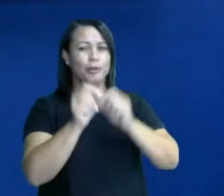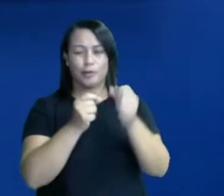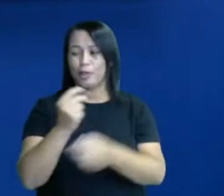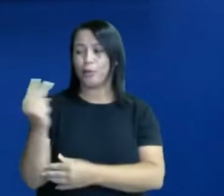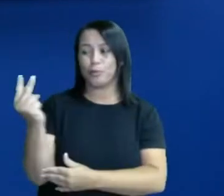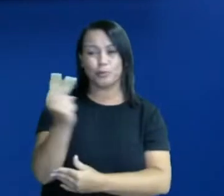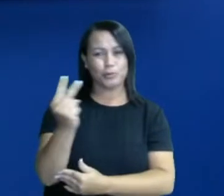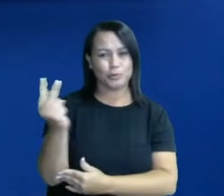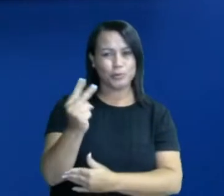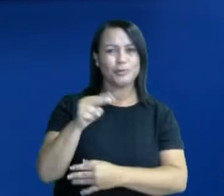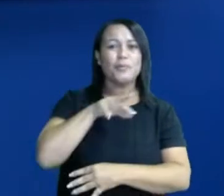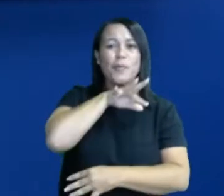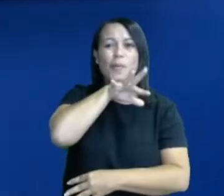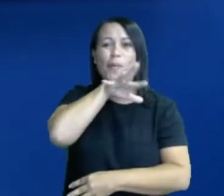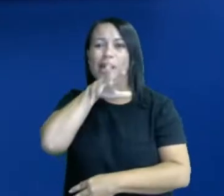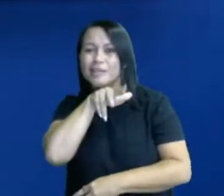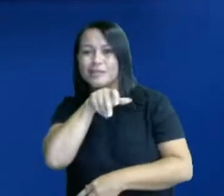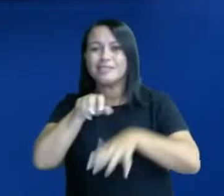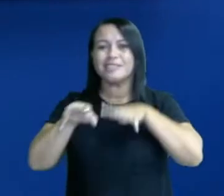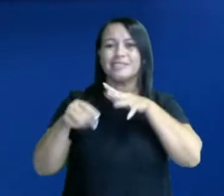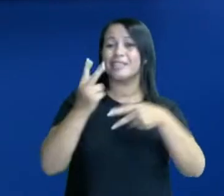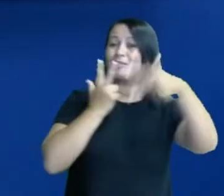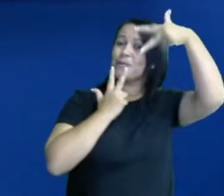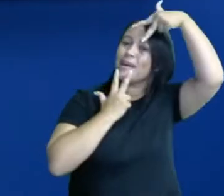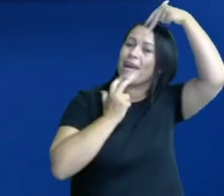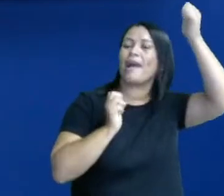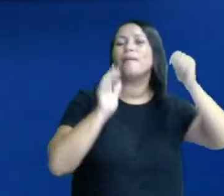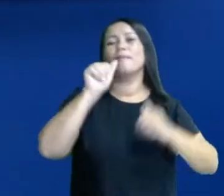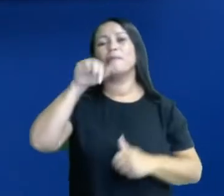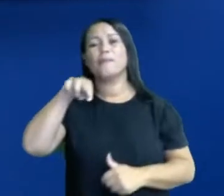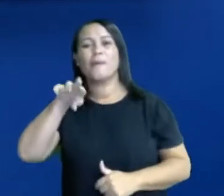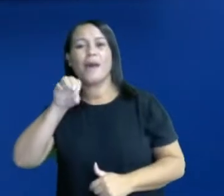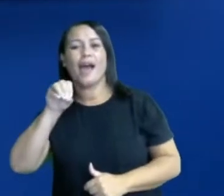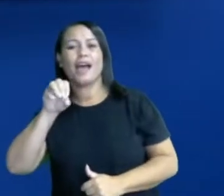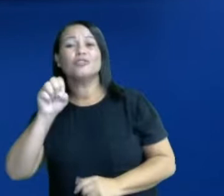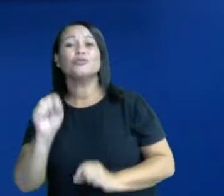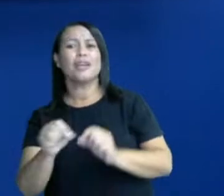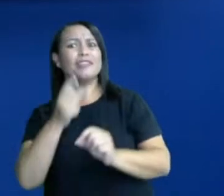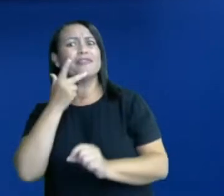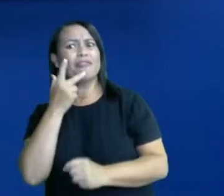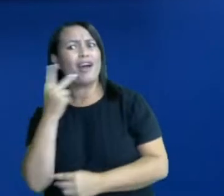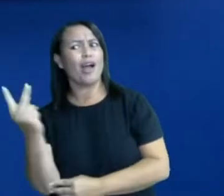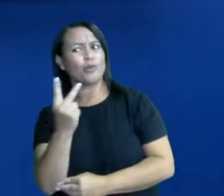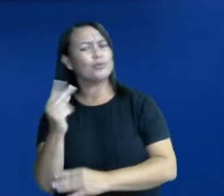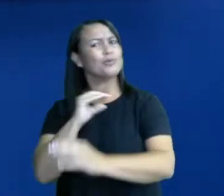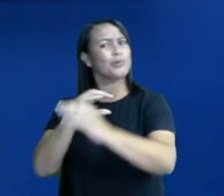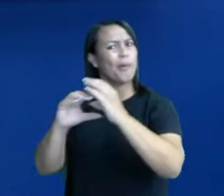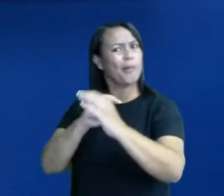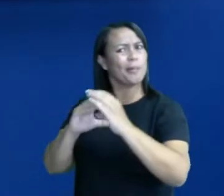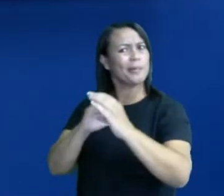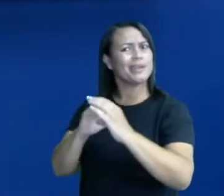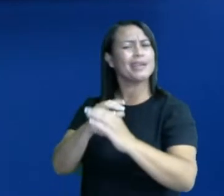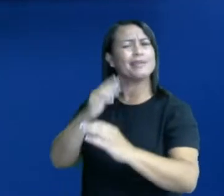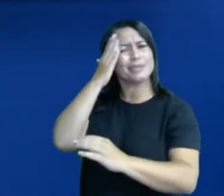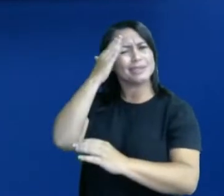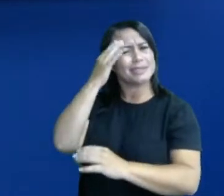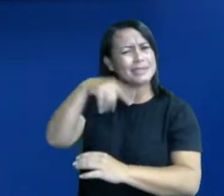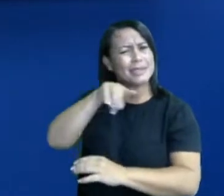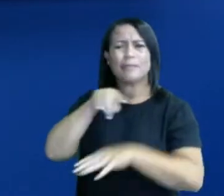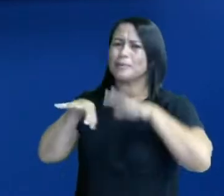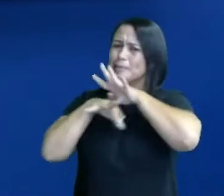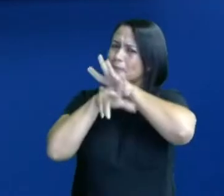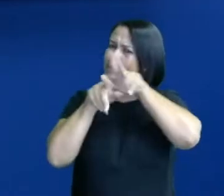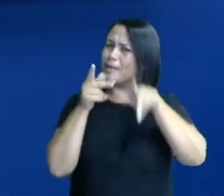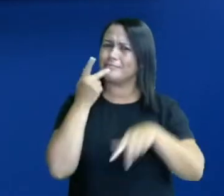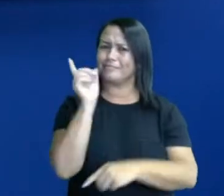dois personagens, a cabra e o asno, e que eles falam, eles se comunicam. A gente sabe que os animais não